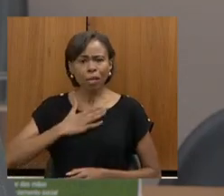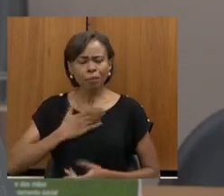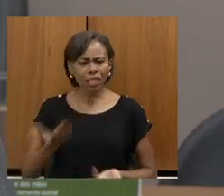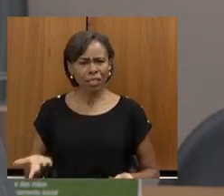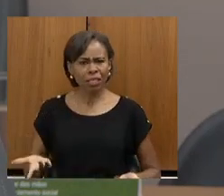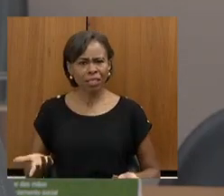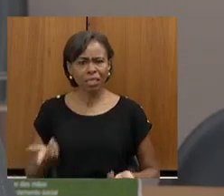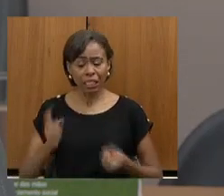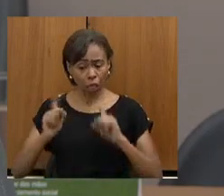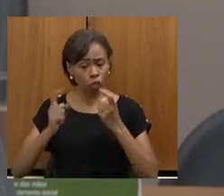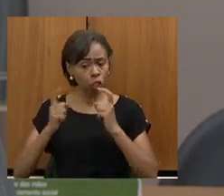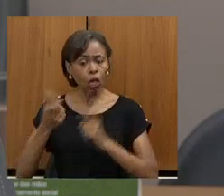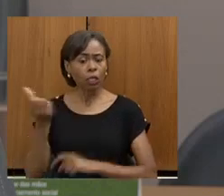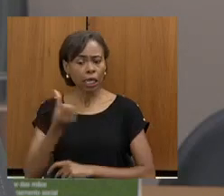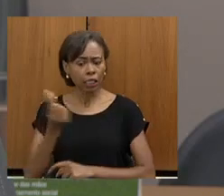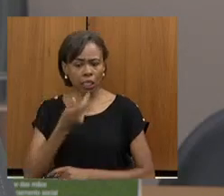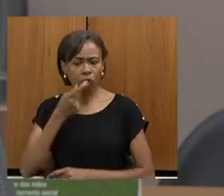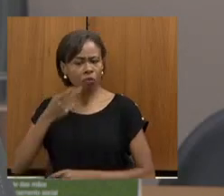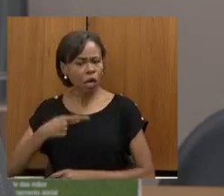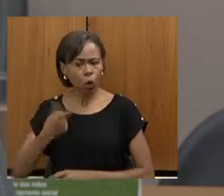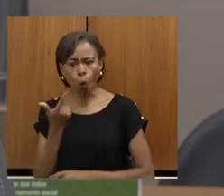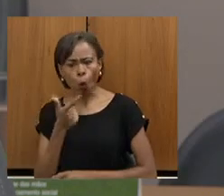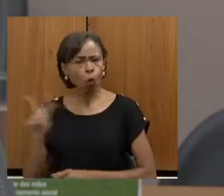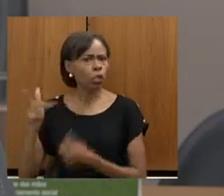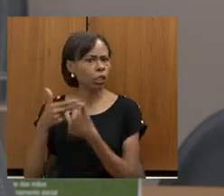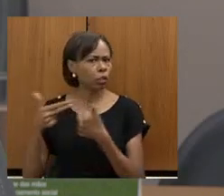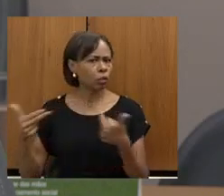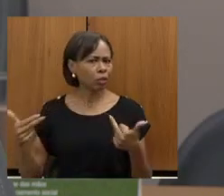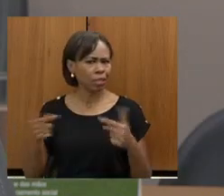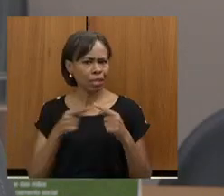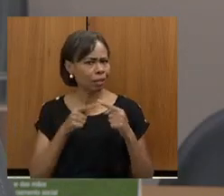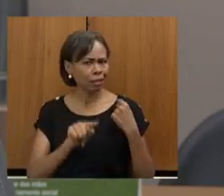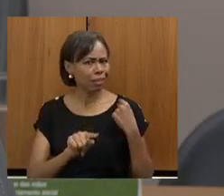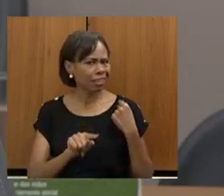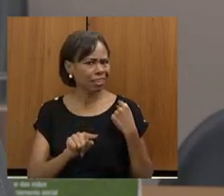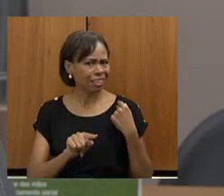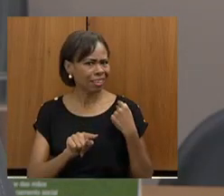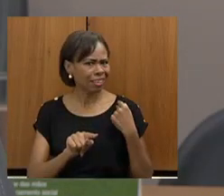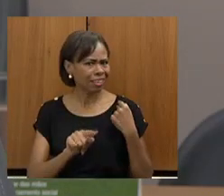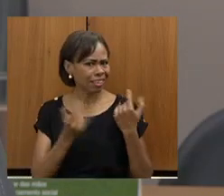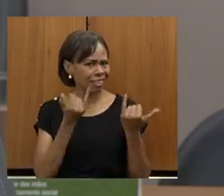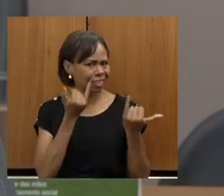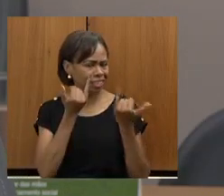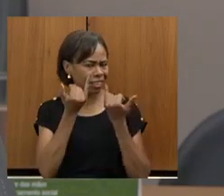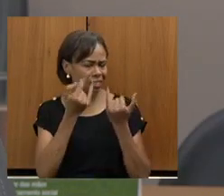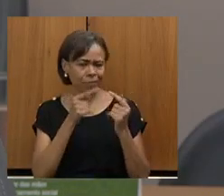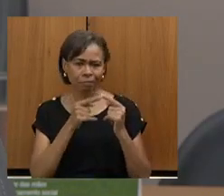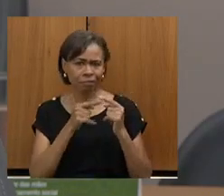reunião de sexta me foi dito outras coisas. As informações não batem.